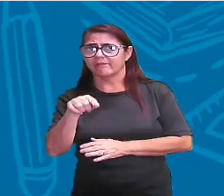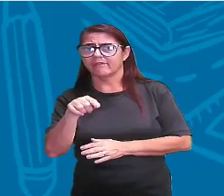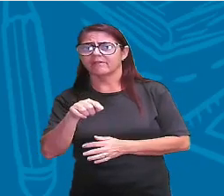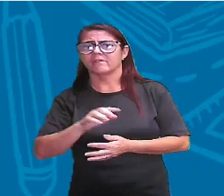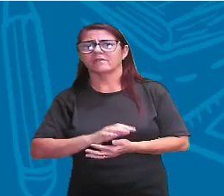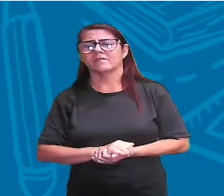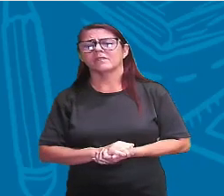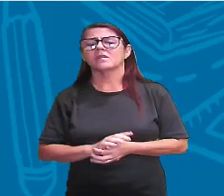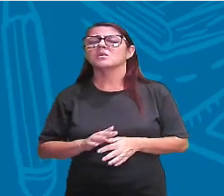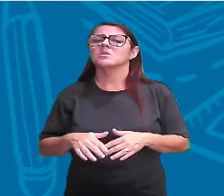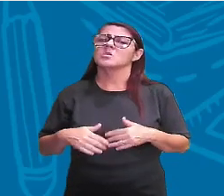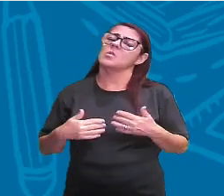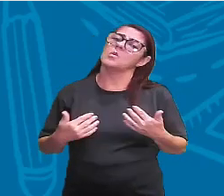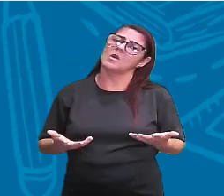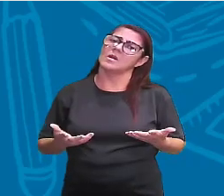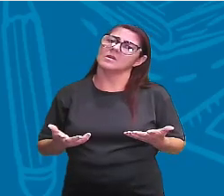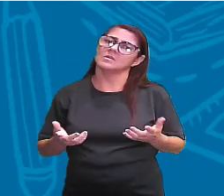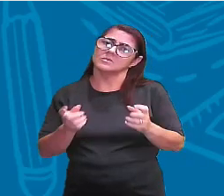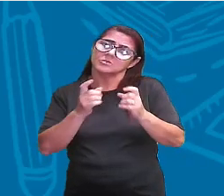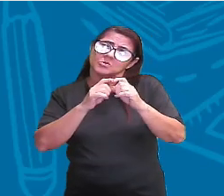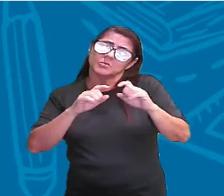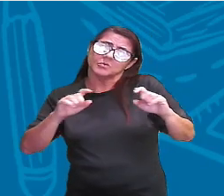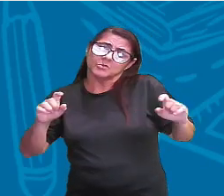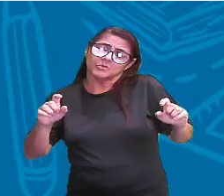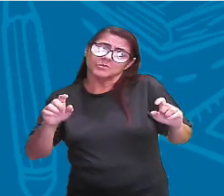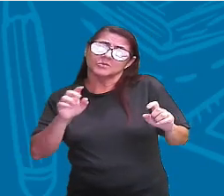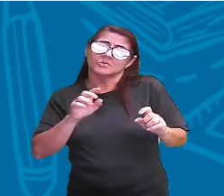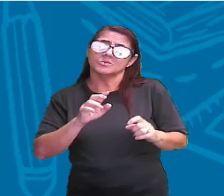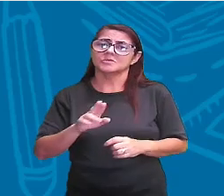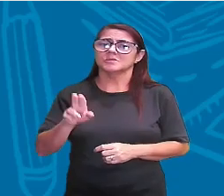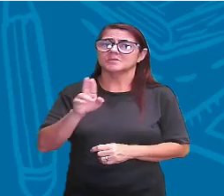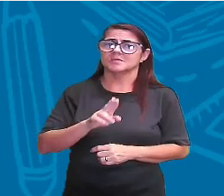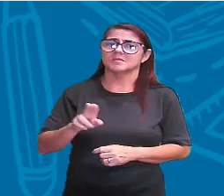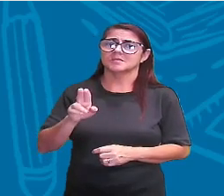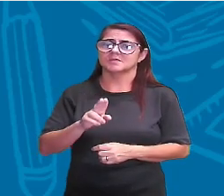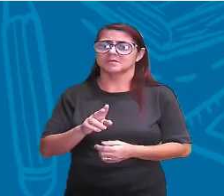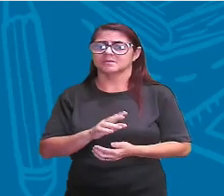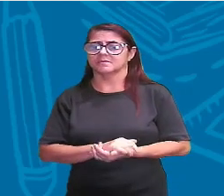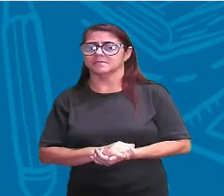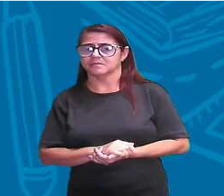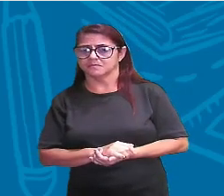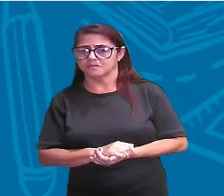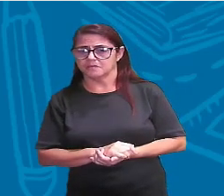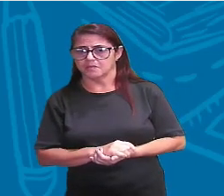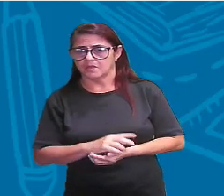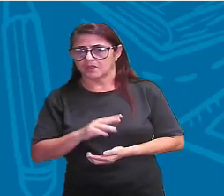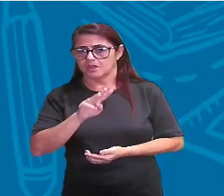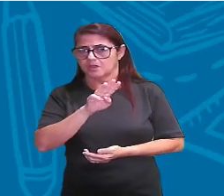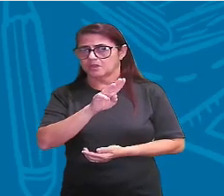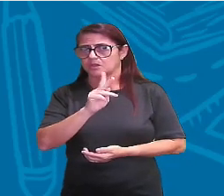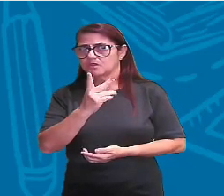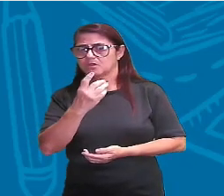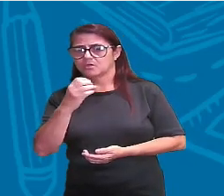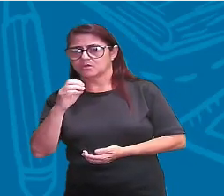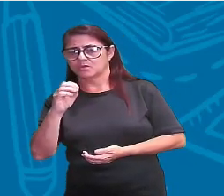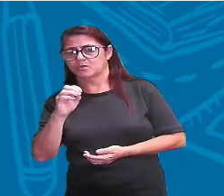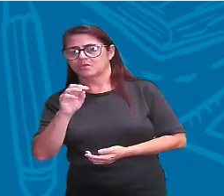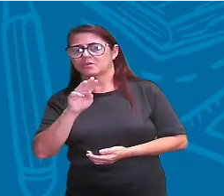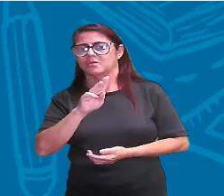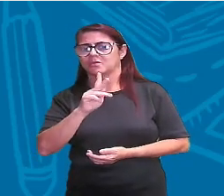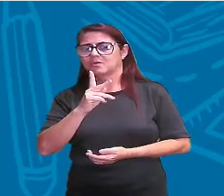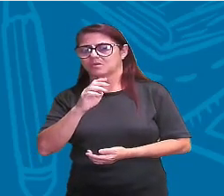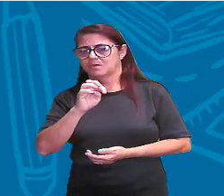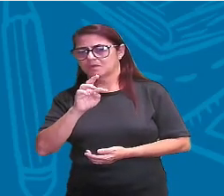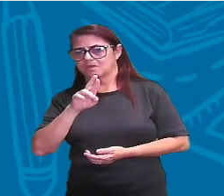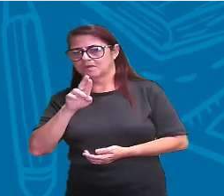interrogativos. E quais são os pronomes interrogativos mais utilizados? Who, quem, where, onde, what,